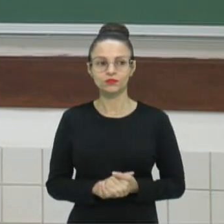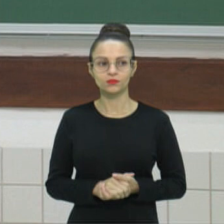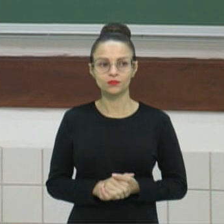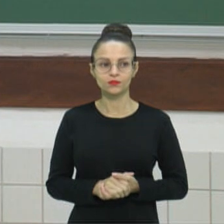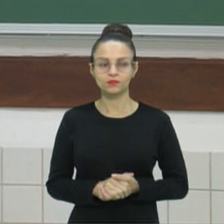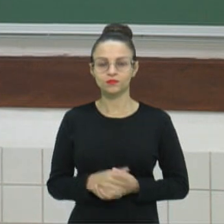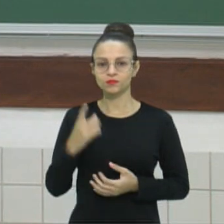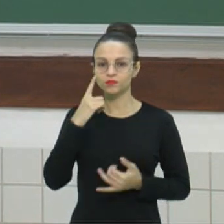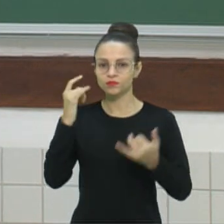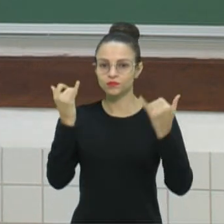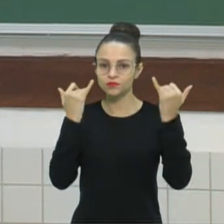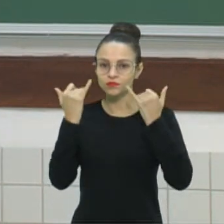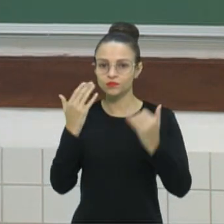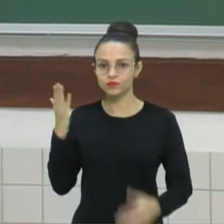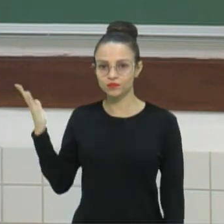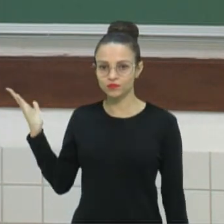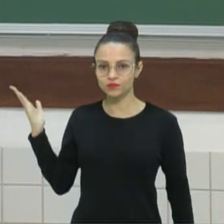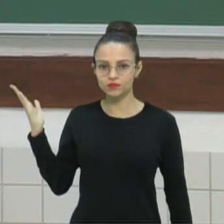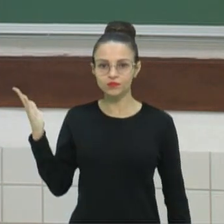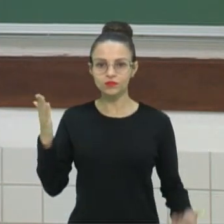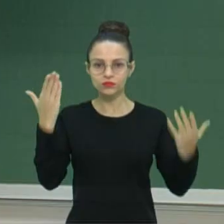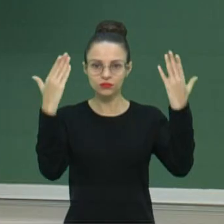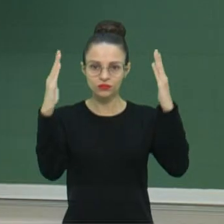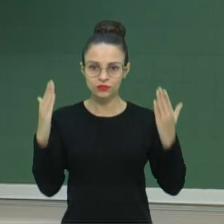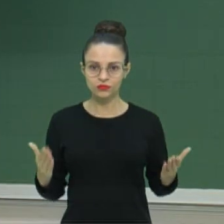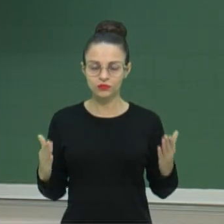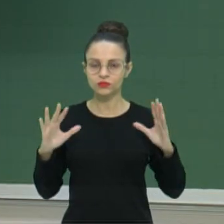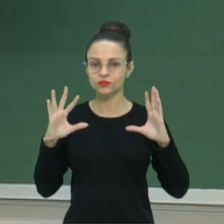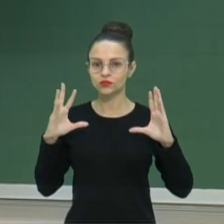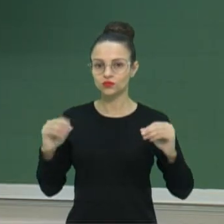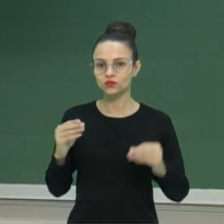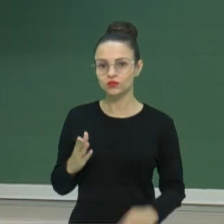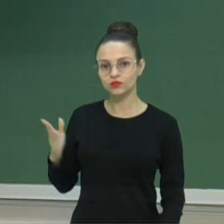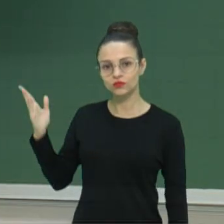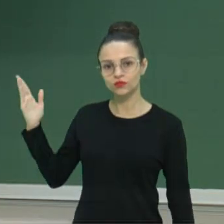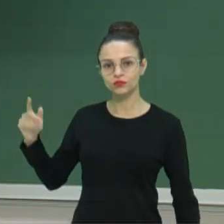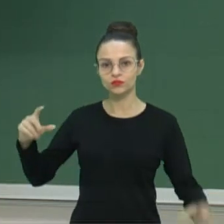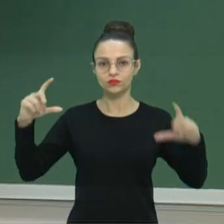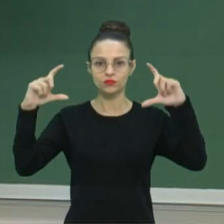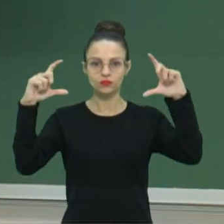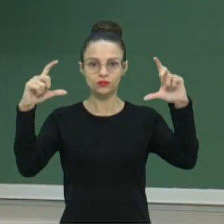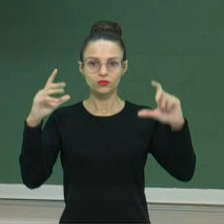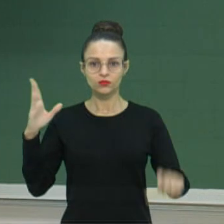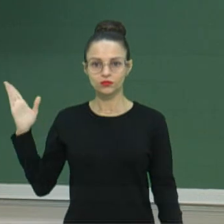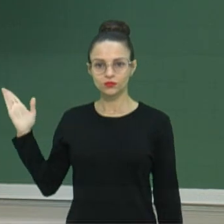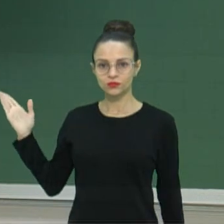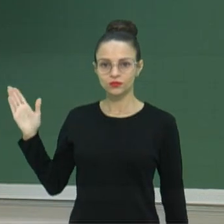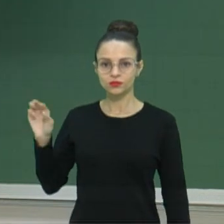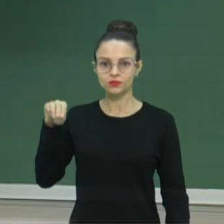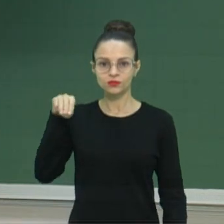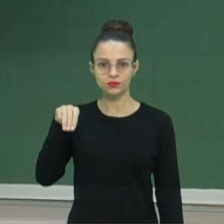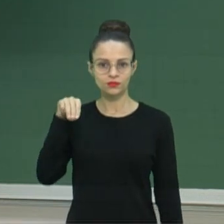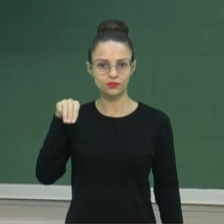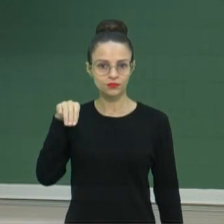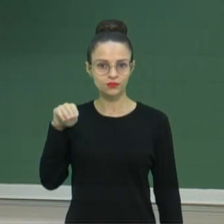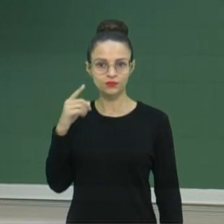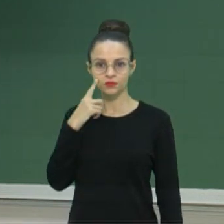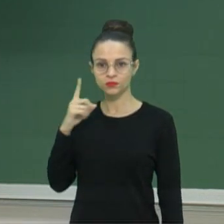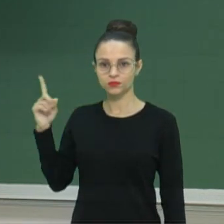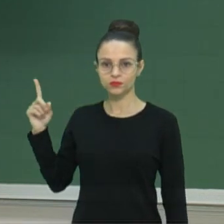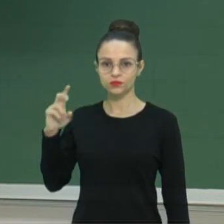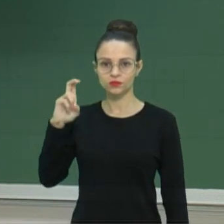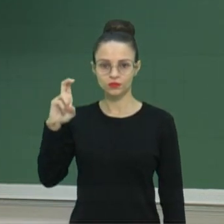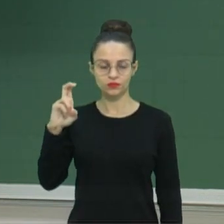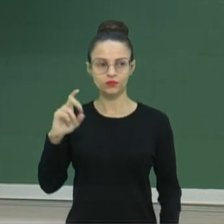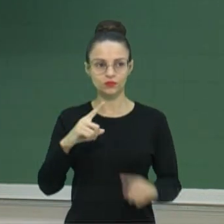informações que a gente tem aqui. Se você for analisar, todos os dados estão nessa tela aqui, né? Você tem a massa do fragmento, que é 5